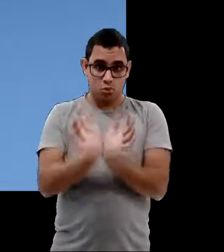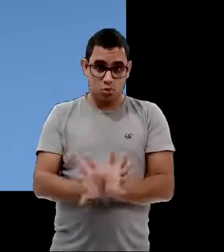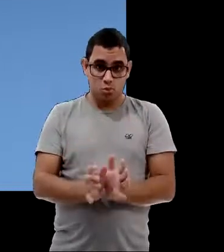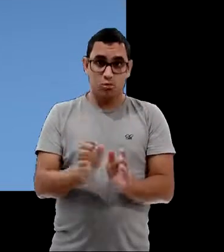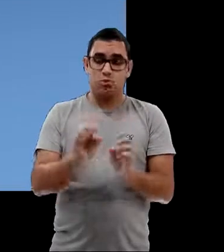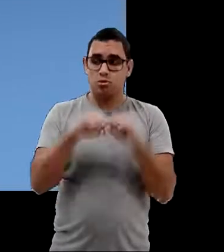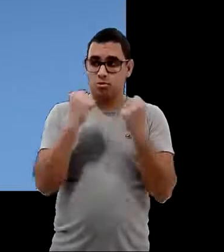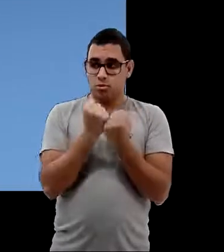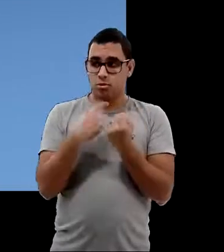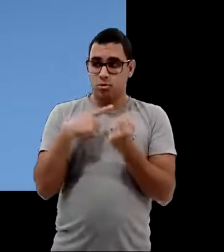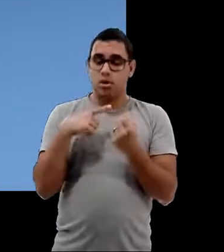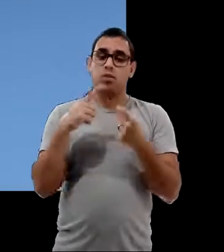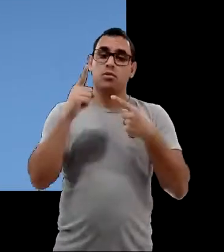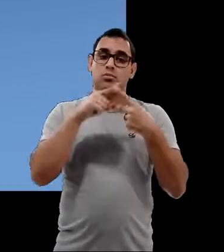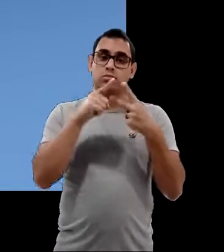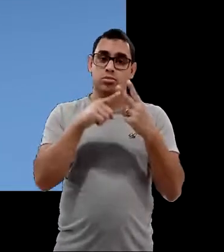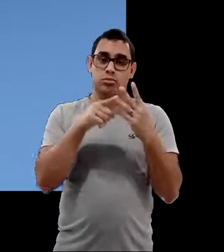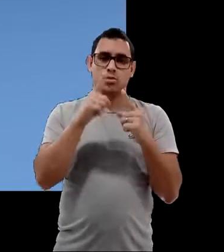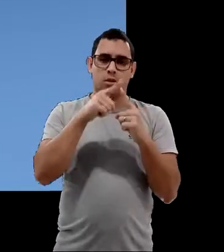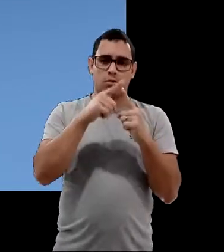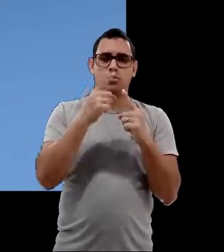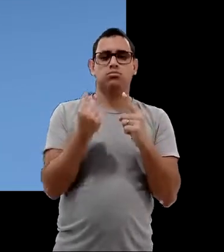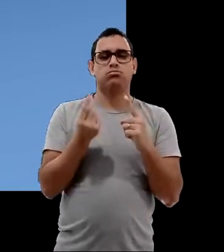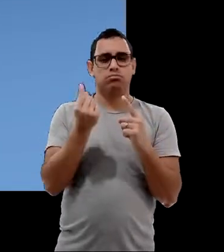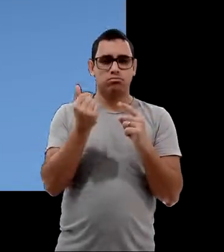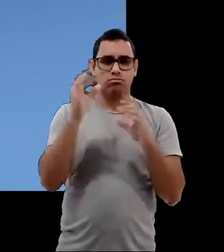Como vimos, nós temos a estratificação econômica,